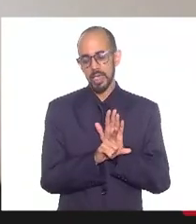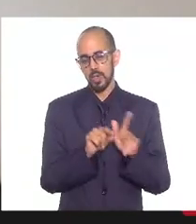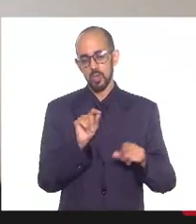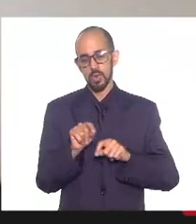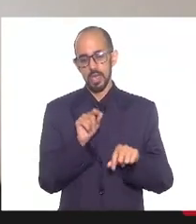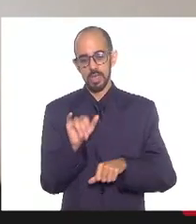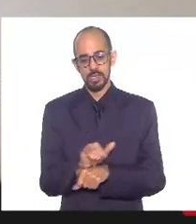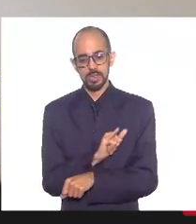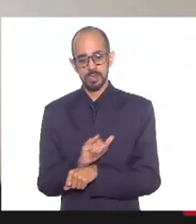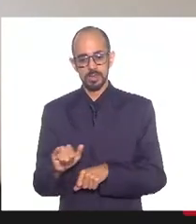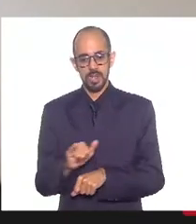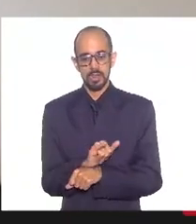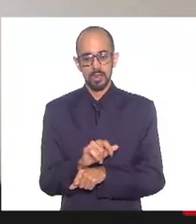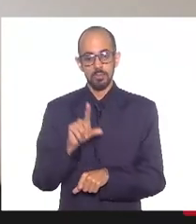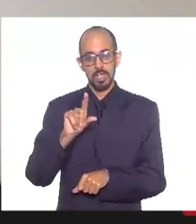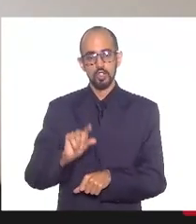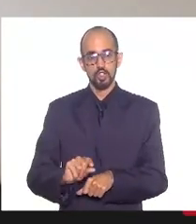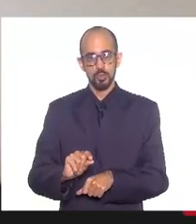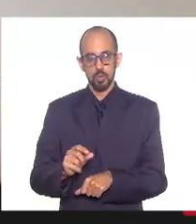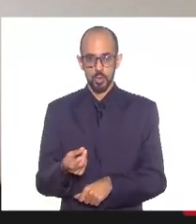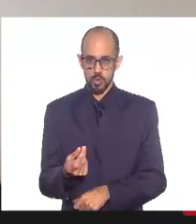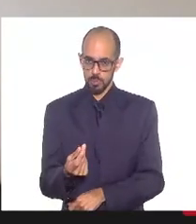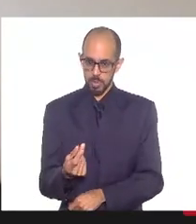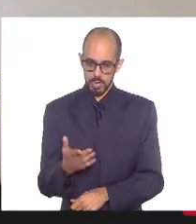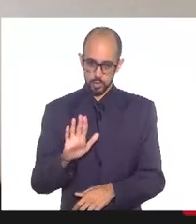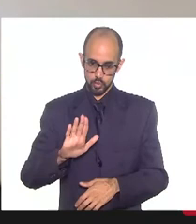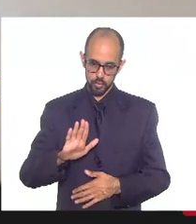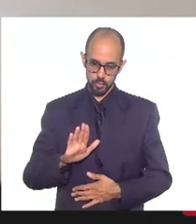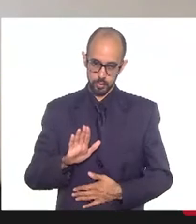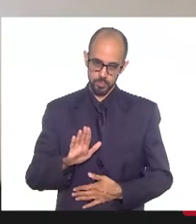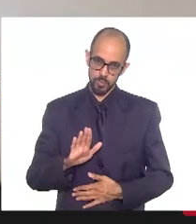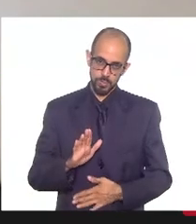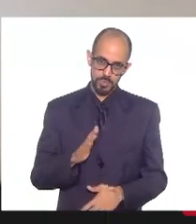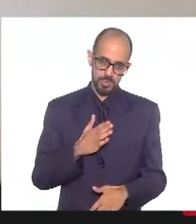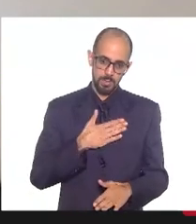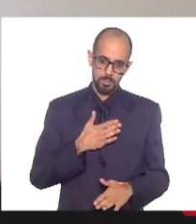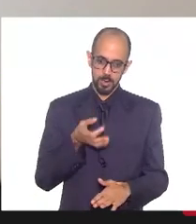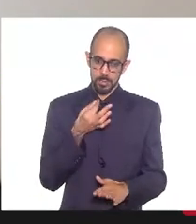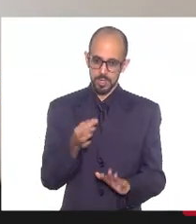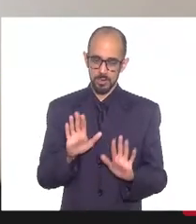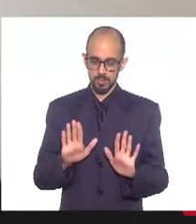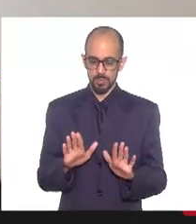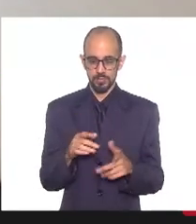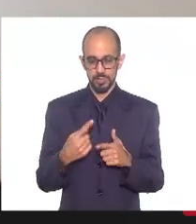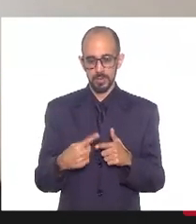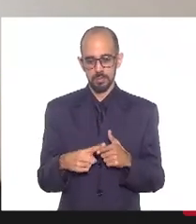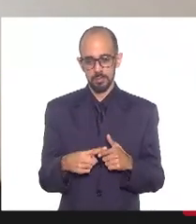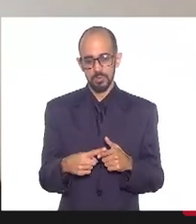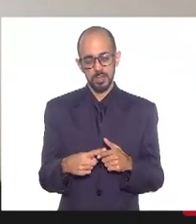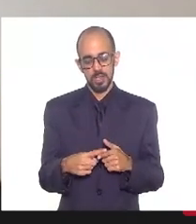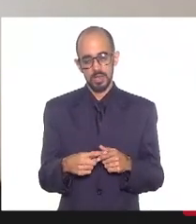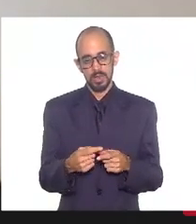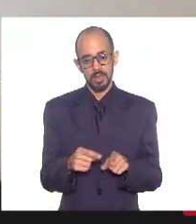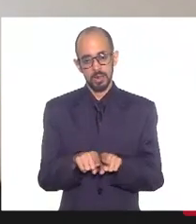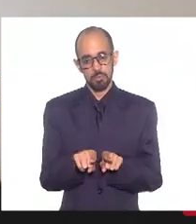dispositivos para reduzir o preço do gás, pelo menos não nessa lei, e também para aumentar a oferta doméstica. Essa lei tem